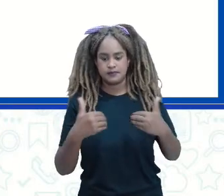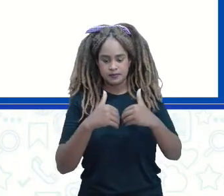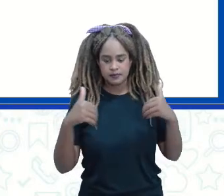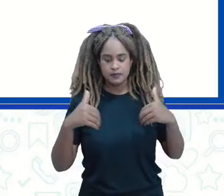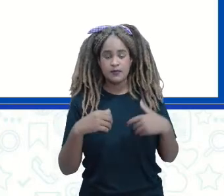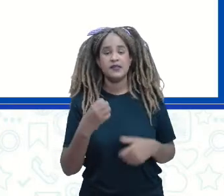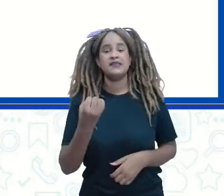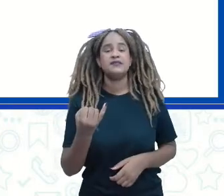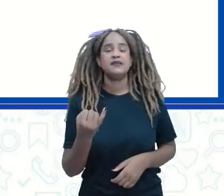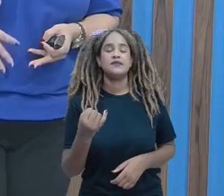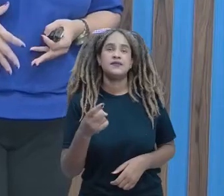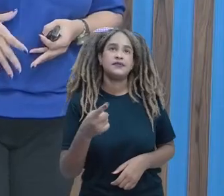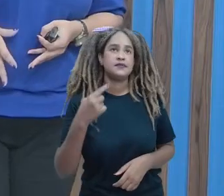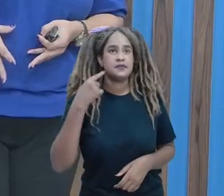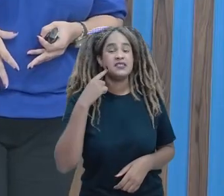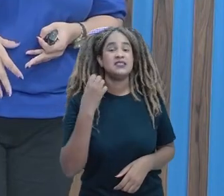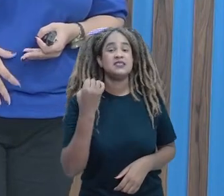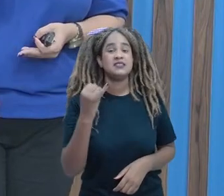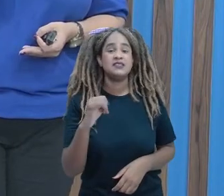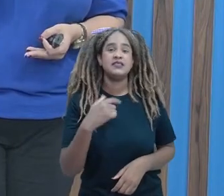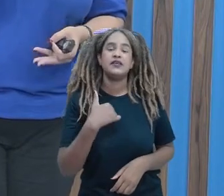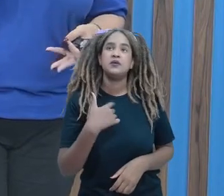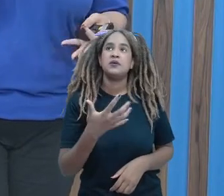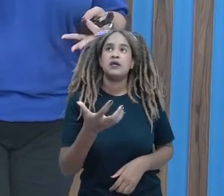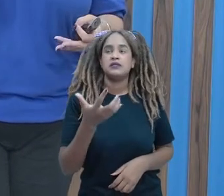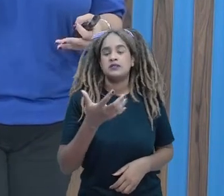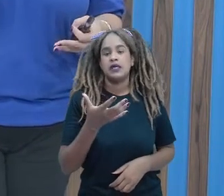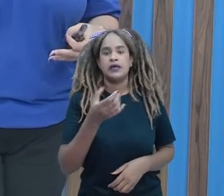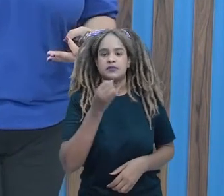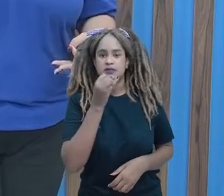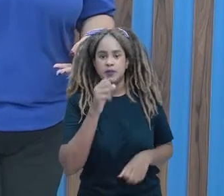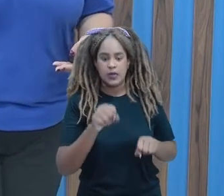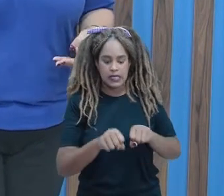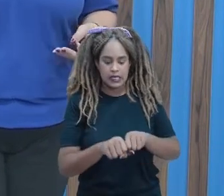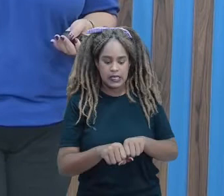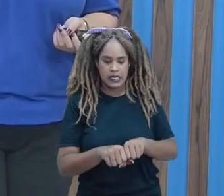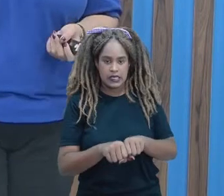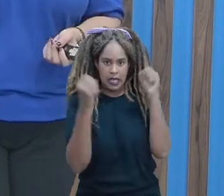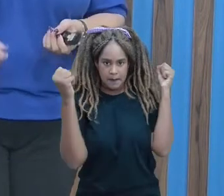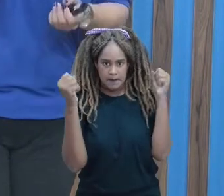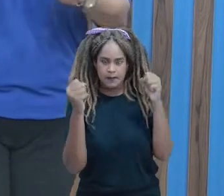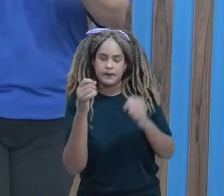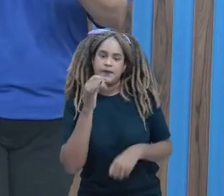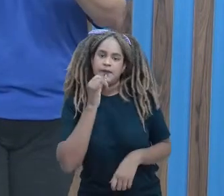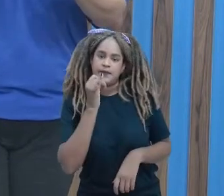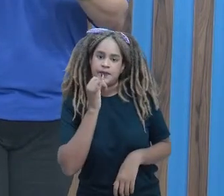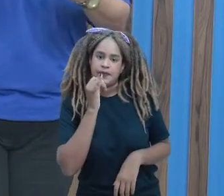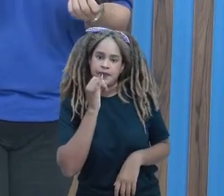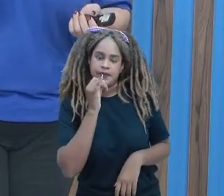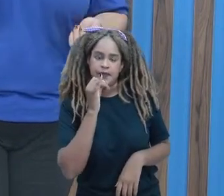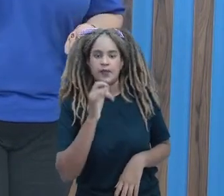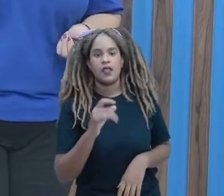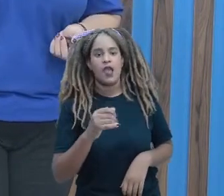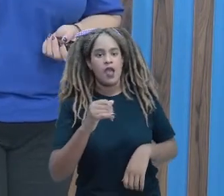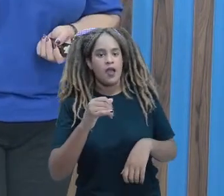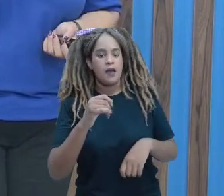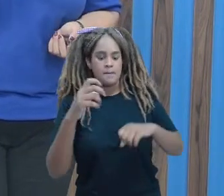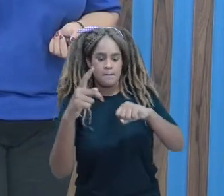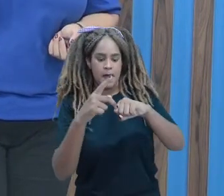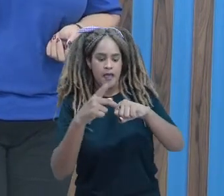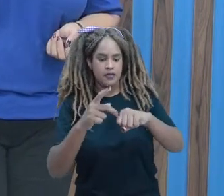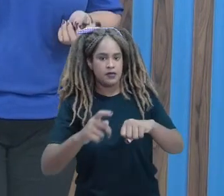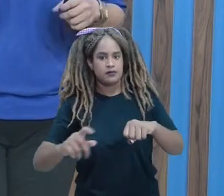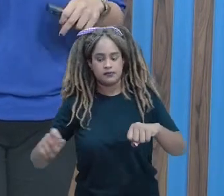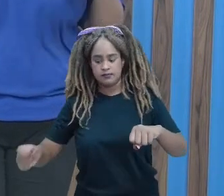quiser quebrar esse ímã, né? Eu pego uma magnetita daquela, ó, tá, dou uma